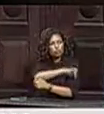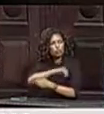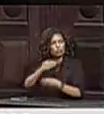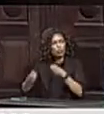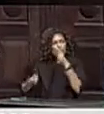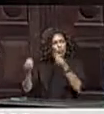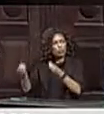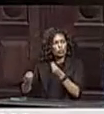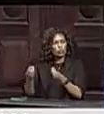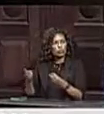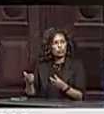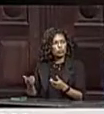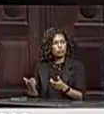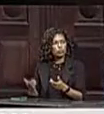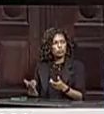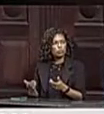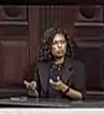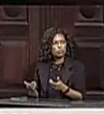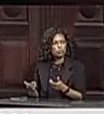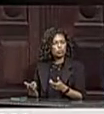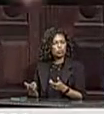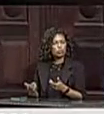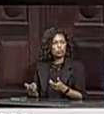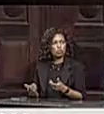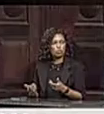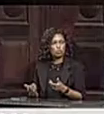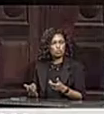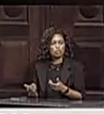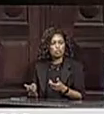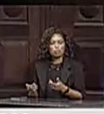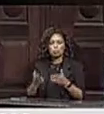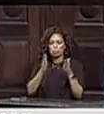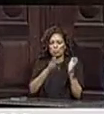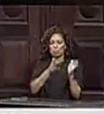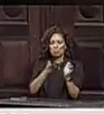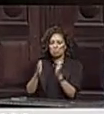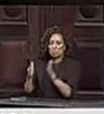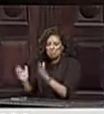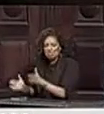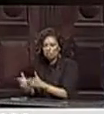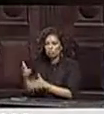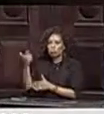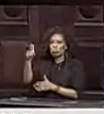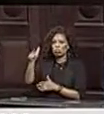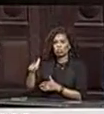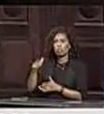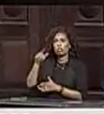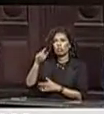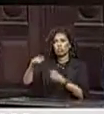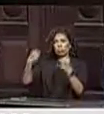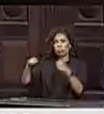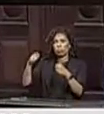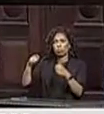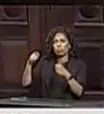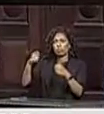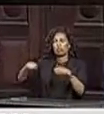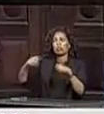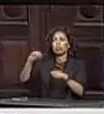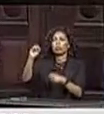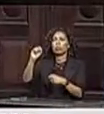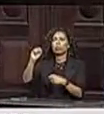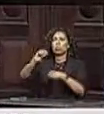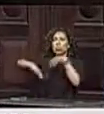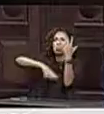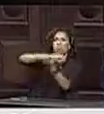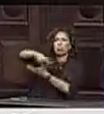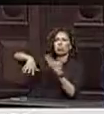de dizer, trabalhadores do Rio de Janeiro, desorganizem-se, porque em estando organizados,